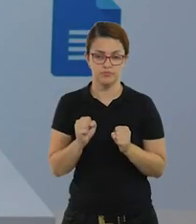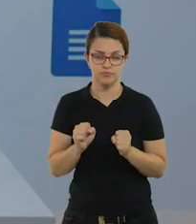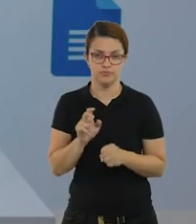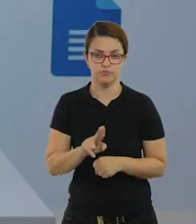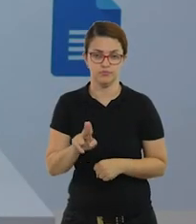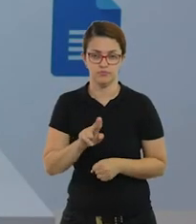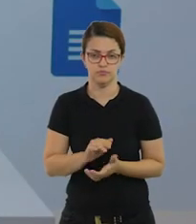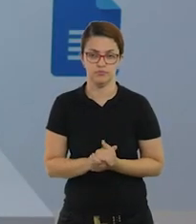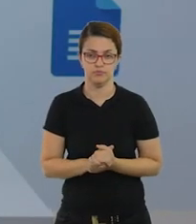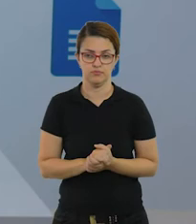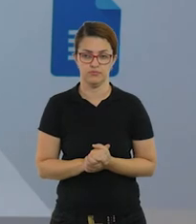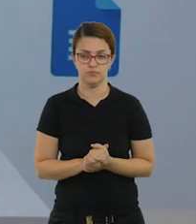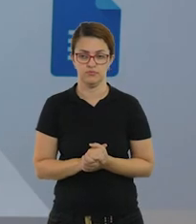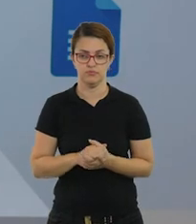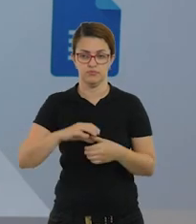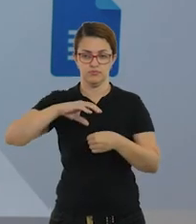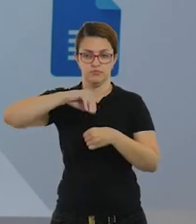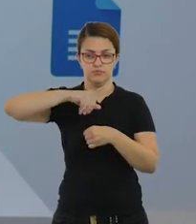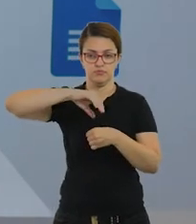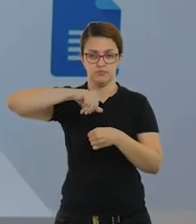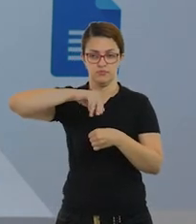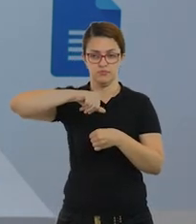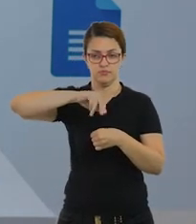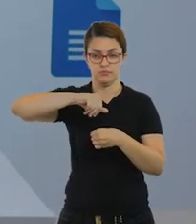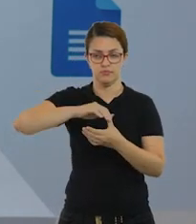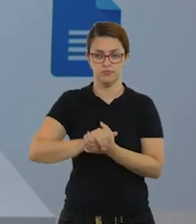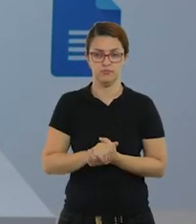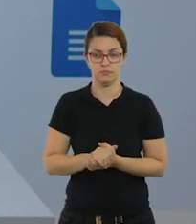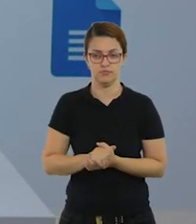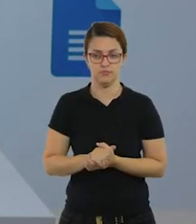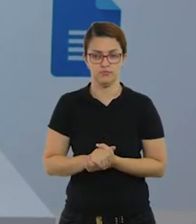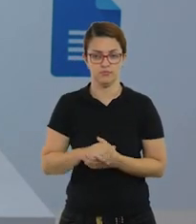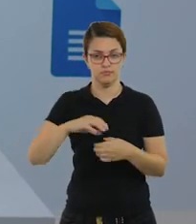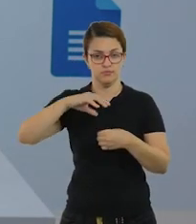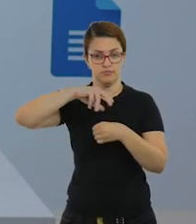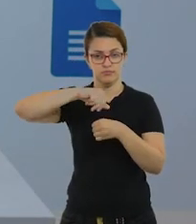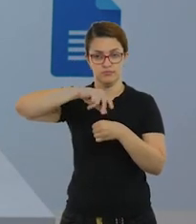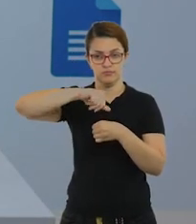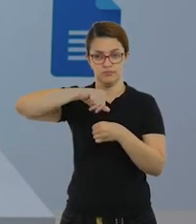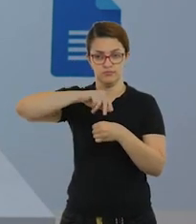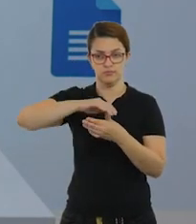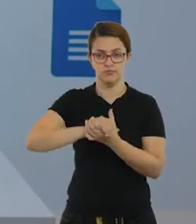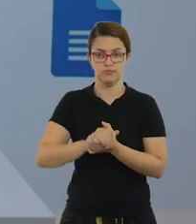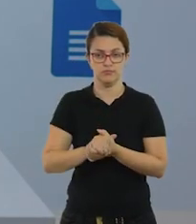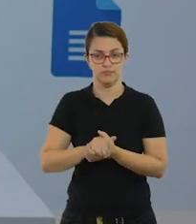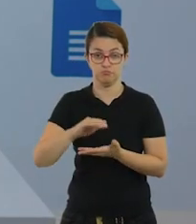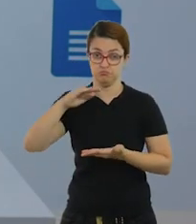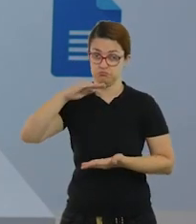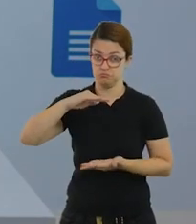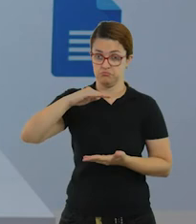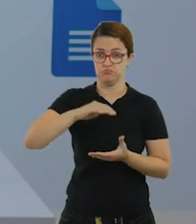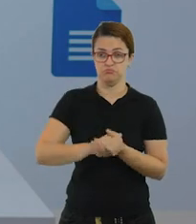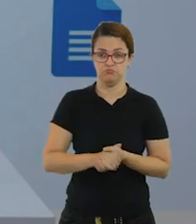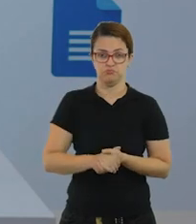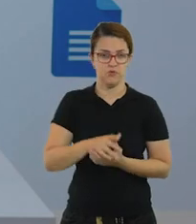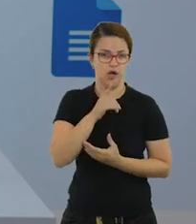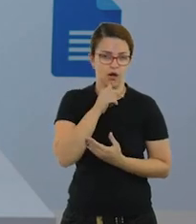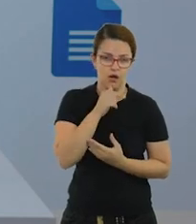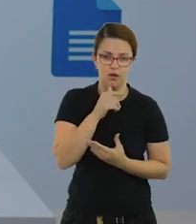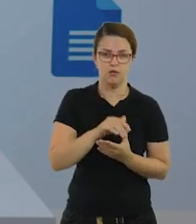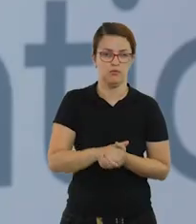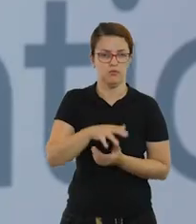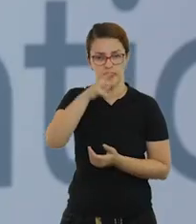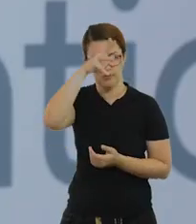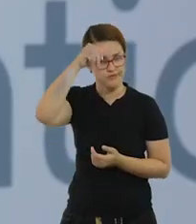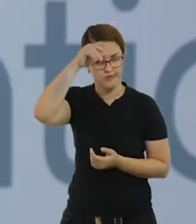Então você pode utilizar tampinhas, olha. Então, esse aqui foi feito com tampinha. Tampinha de garrafa, tampinha